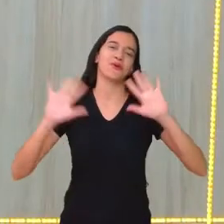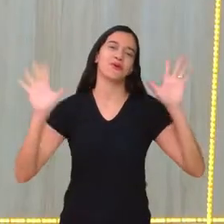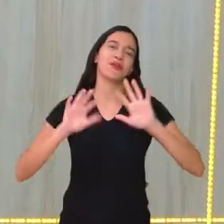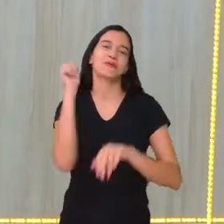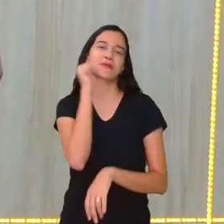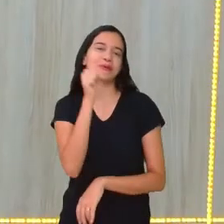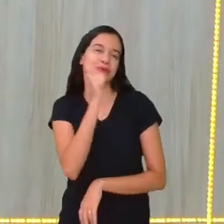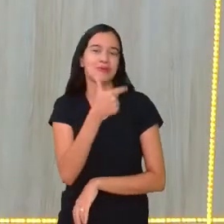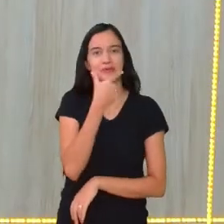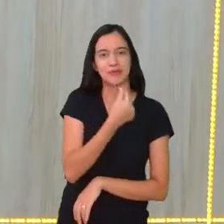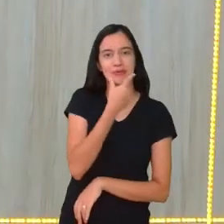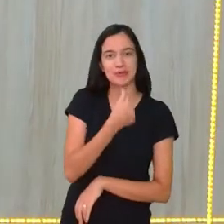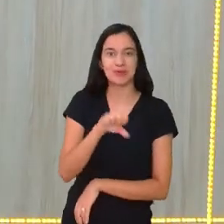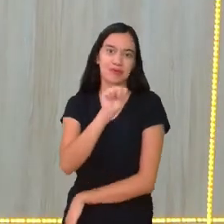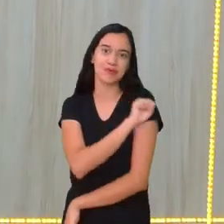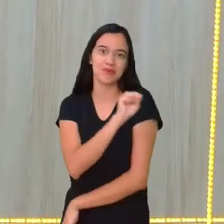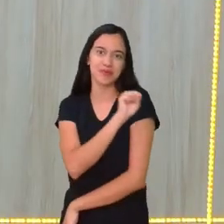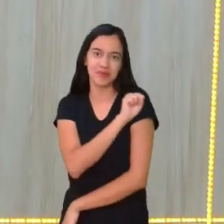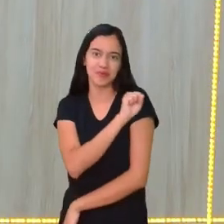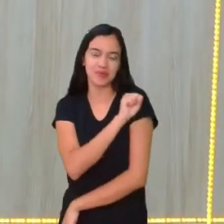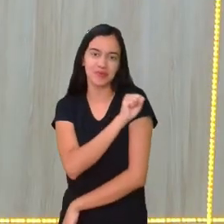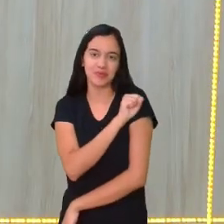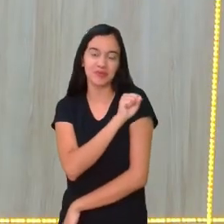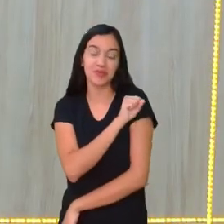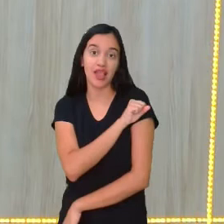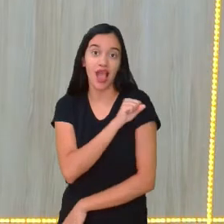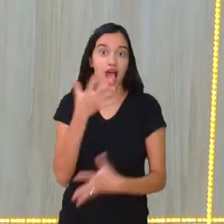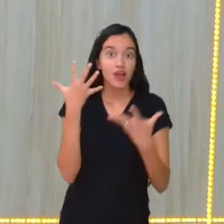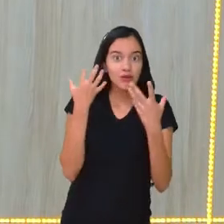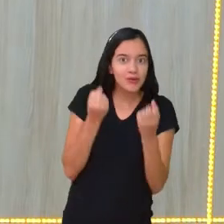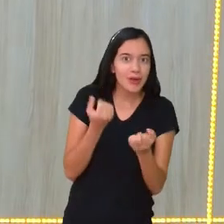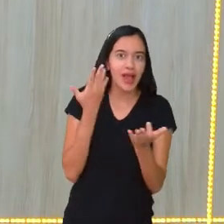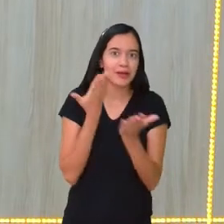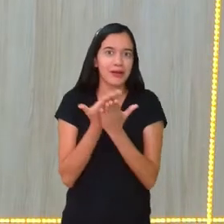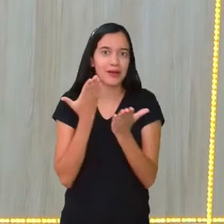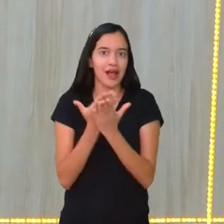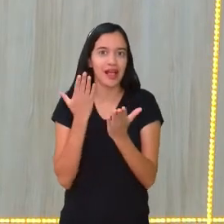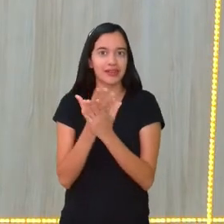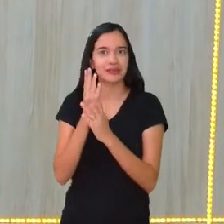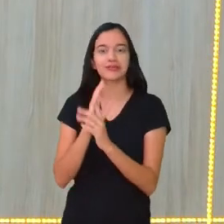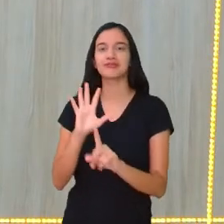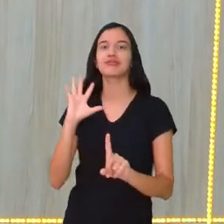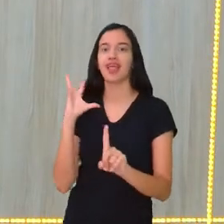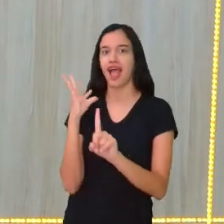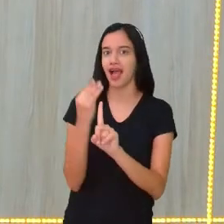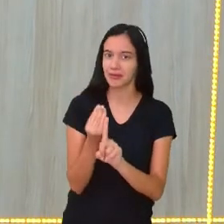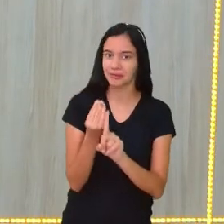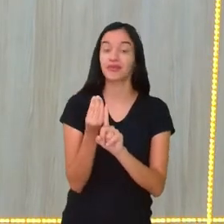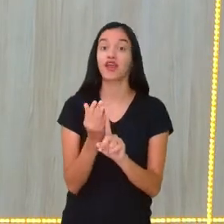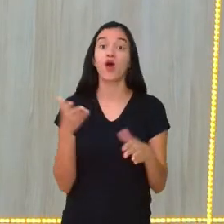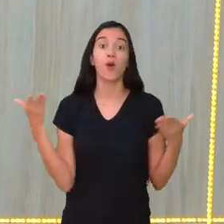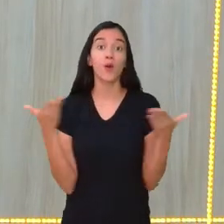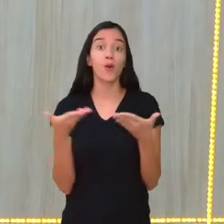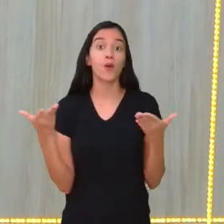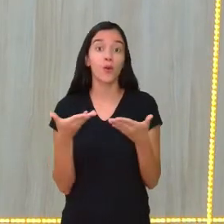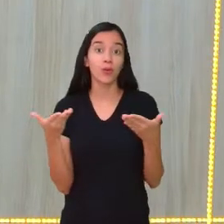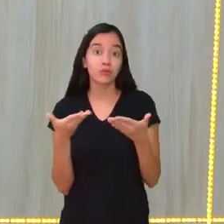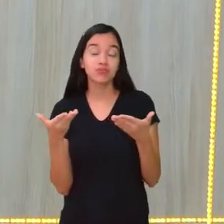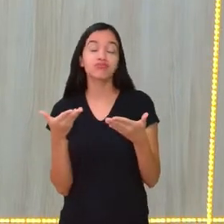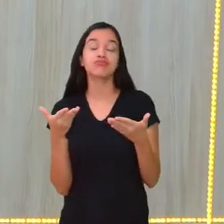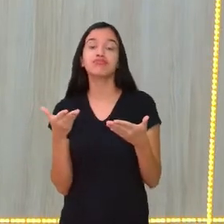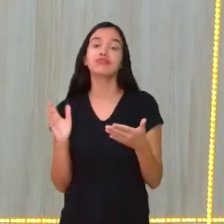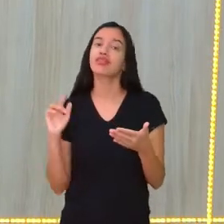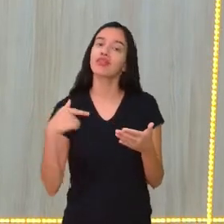meninos e meninas do 8º ano. Vamos para a nossa aula de artes. Hoje a gente